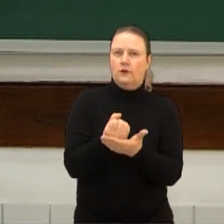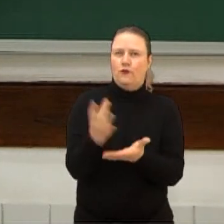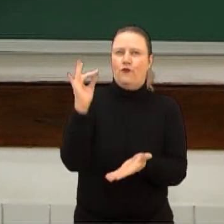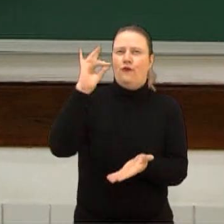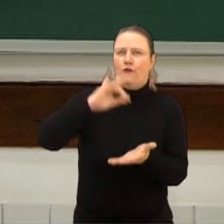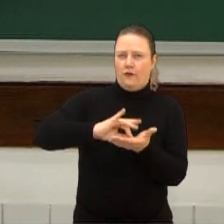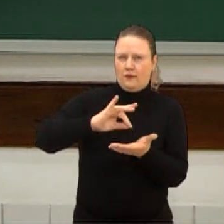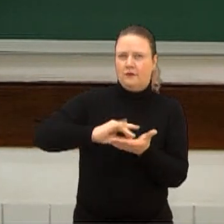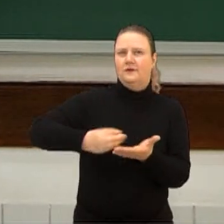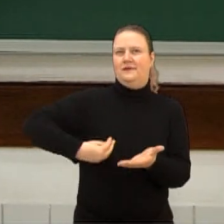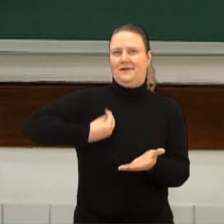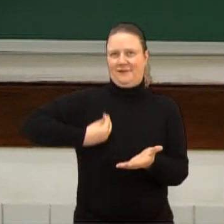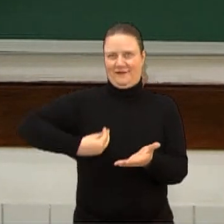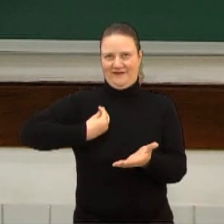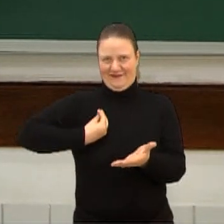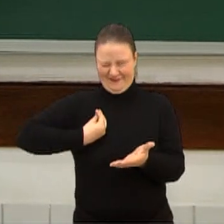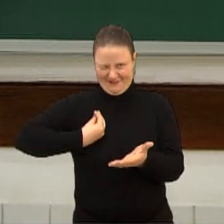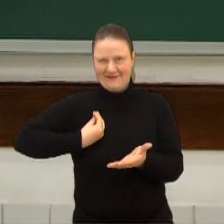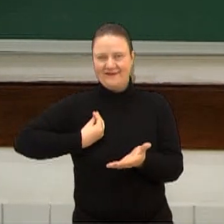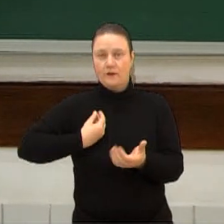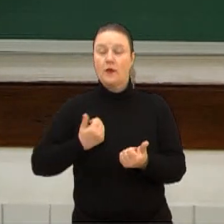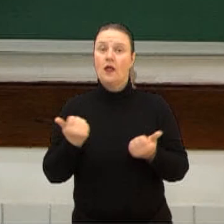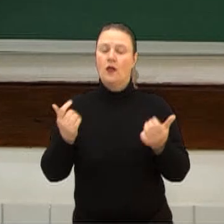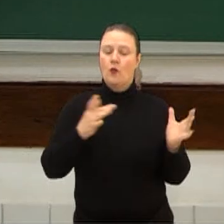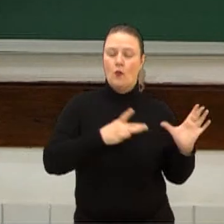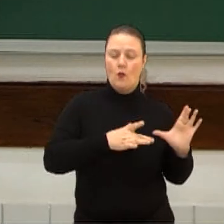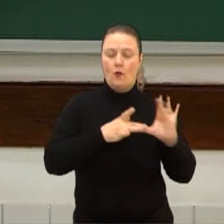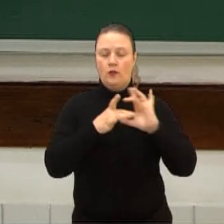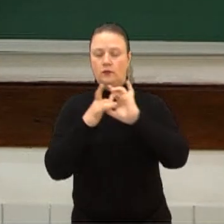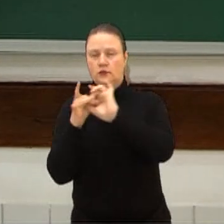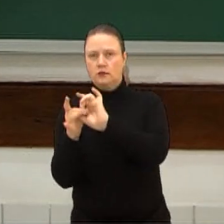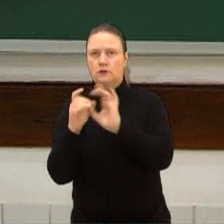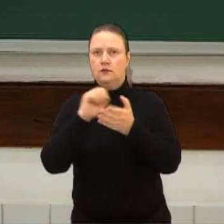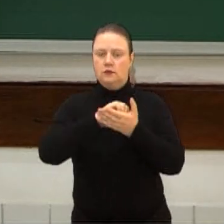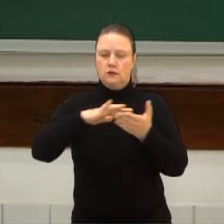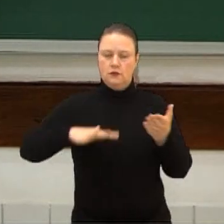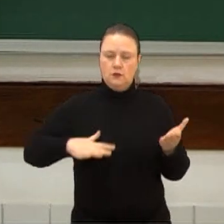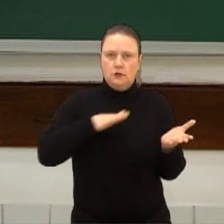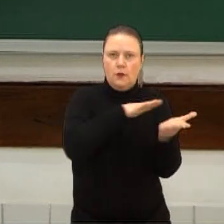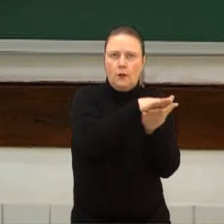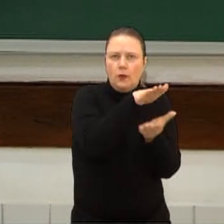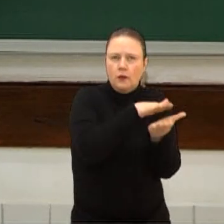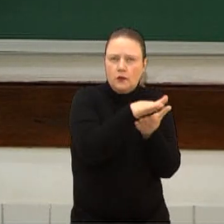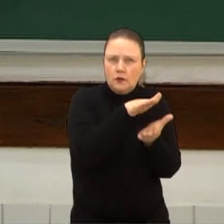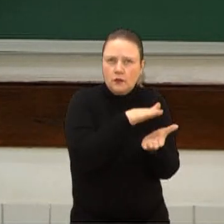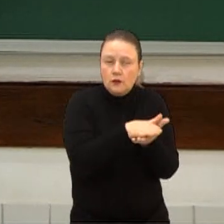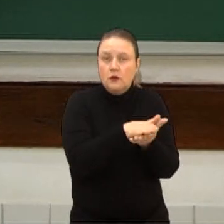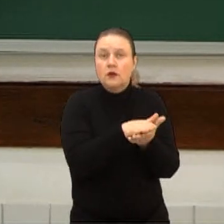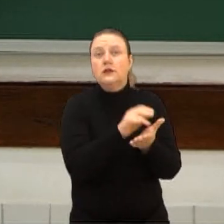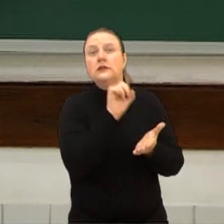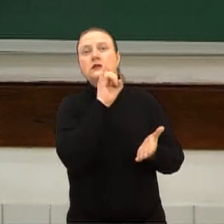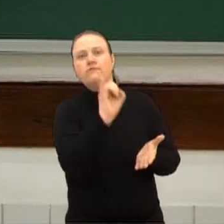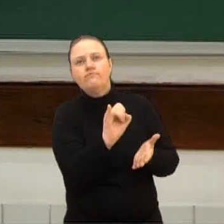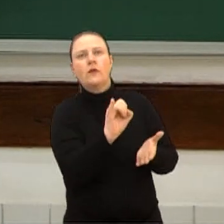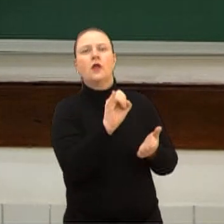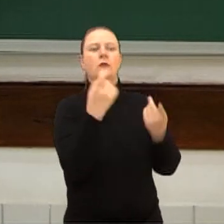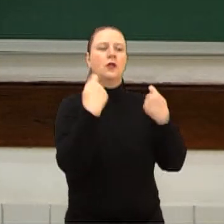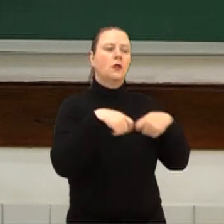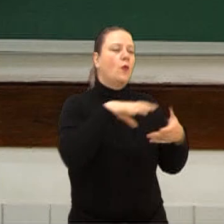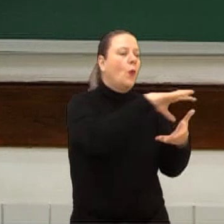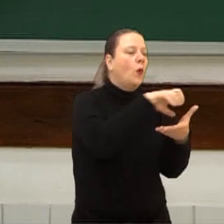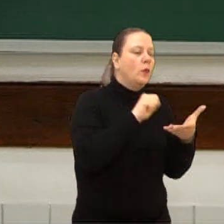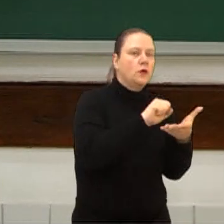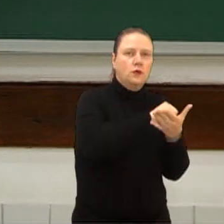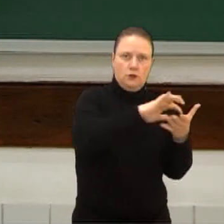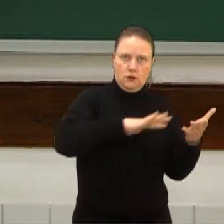garantida. Observe bem também o contexto das atividades impressas, se informe no seu colégio, pegue as